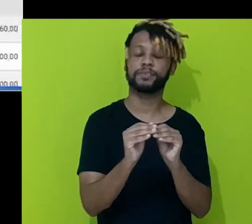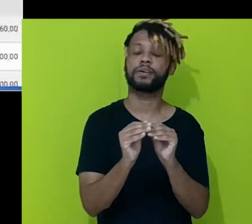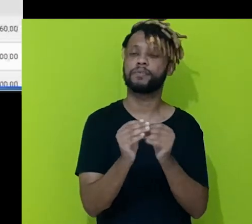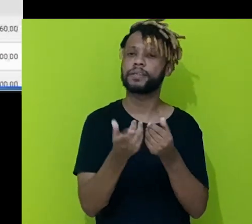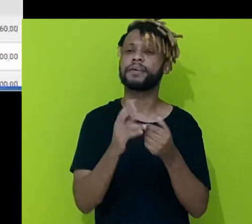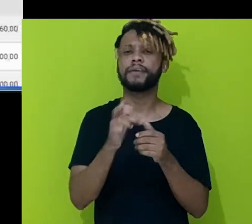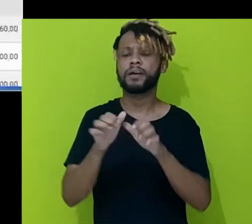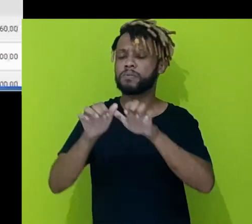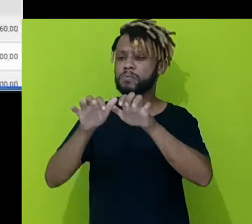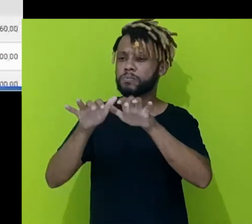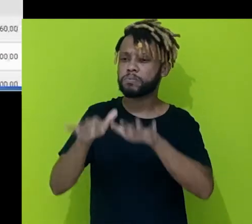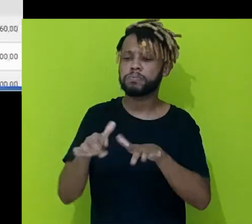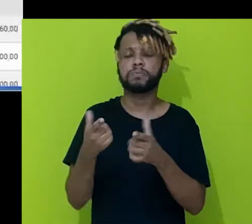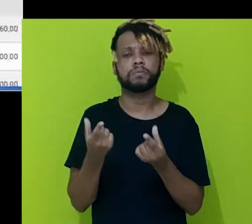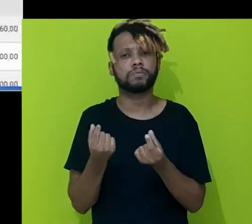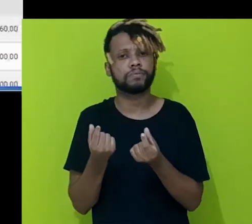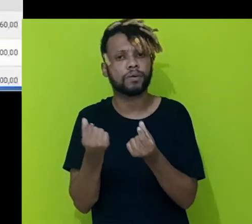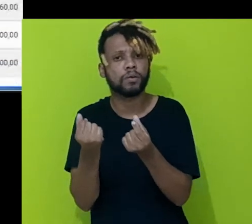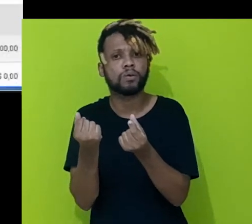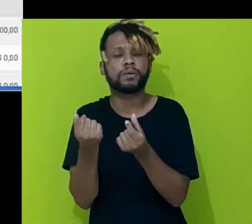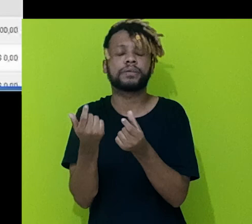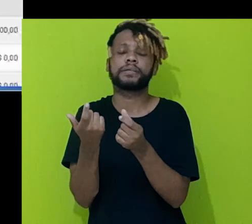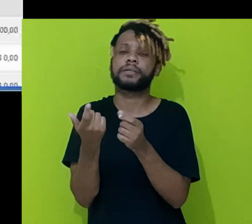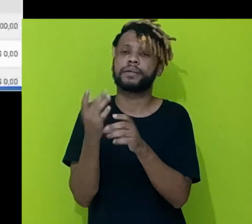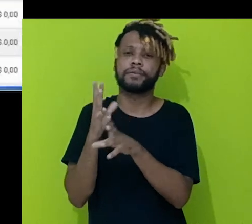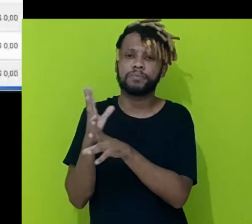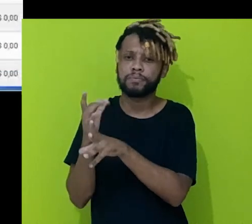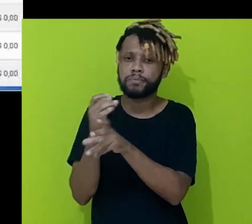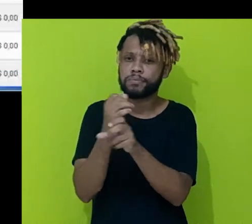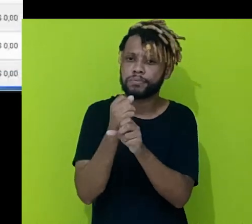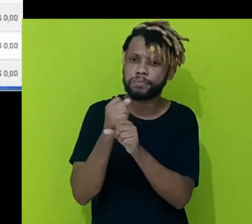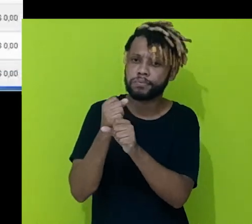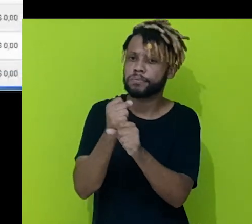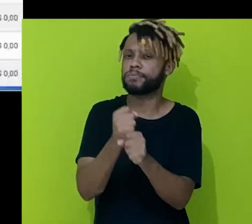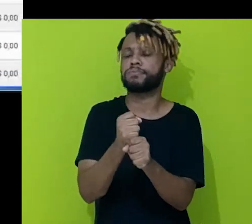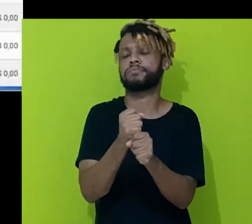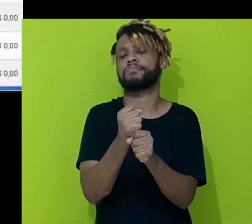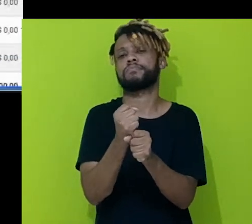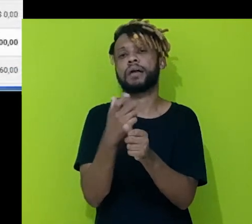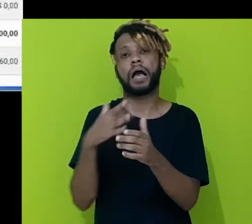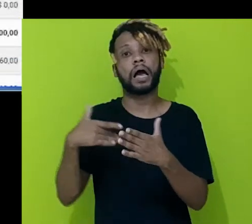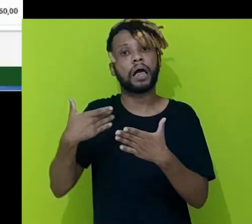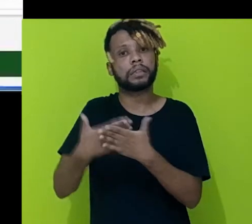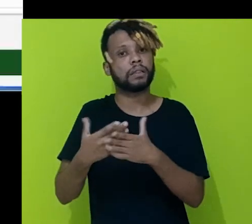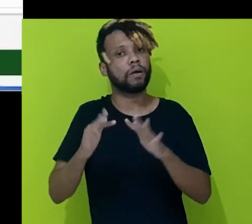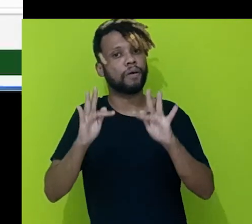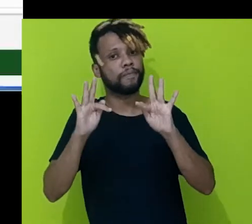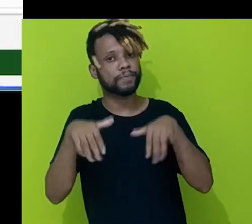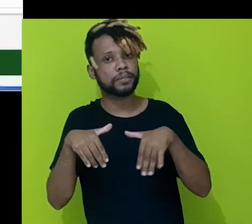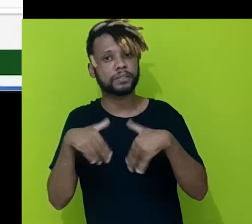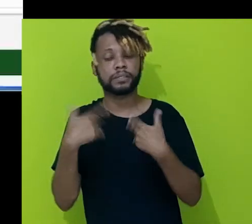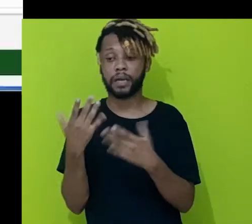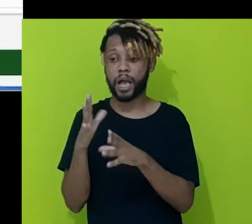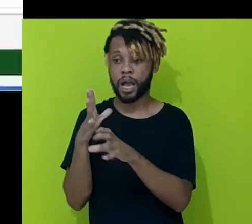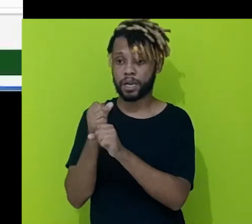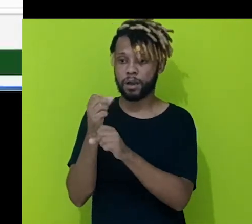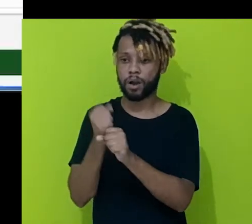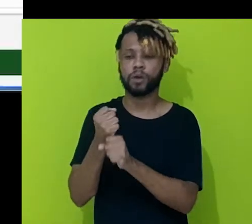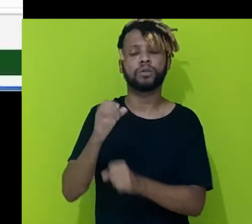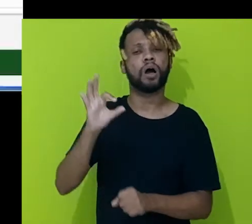você vai fazendo o cadastramento dos valores, esses valores vão sendo somados e aqui eles calculam